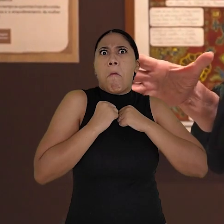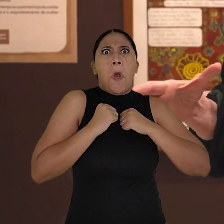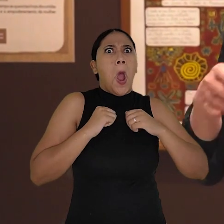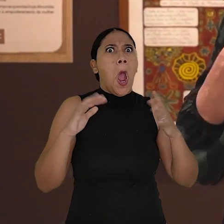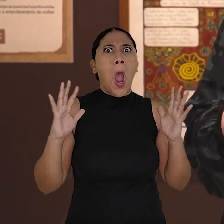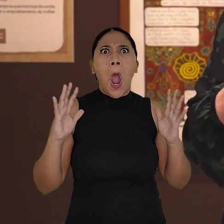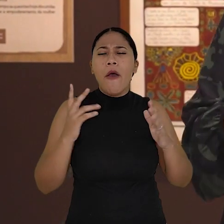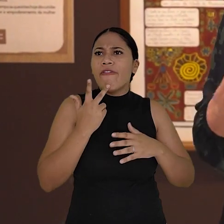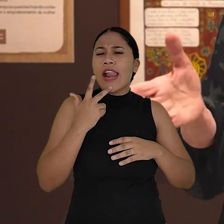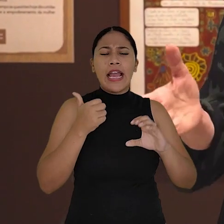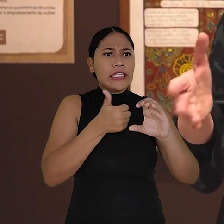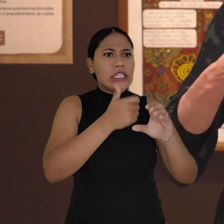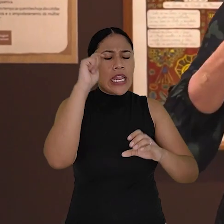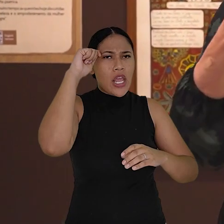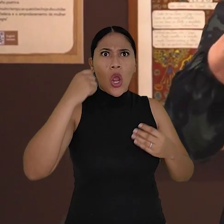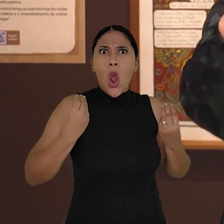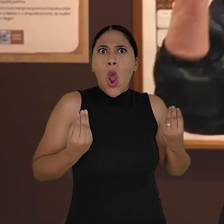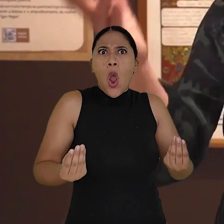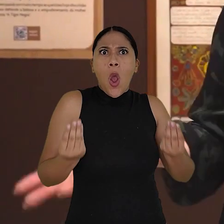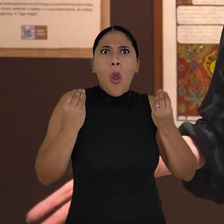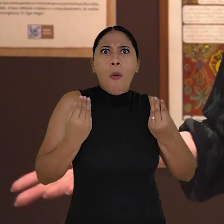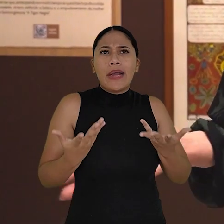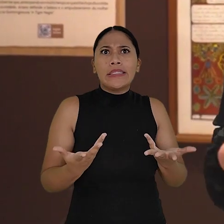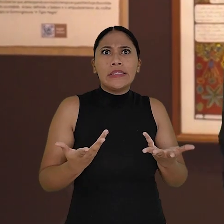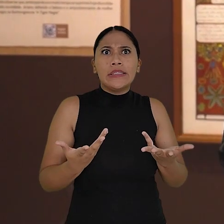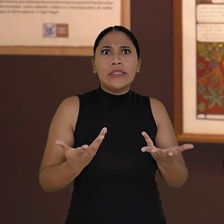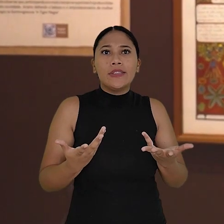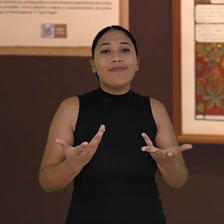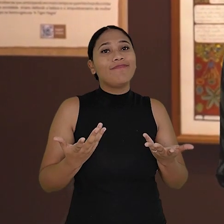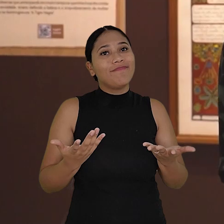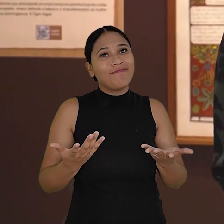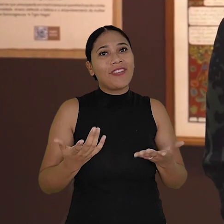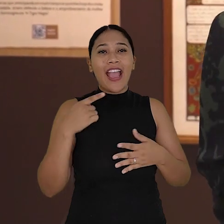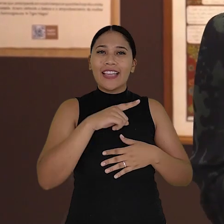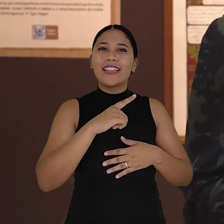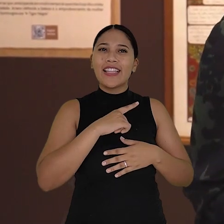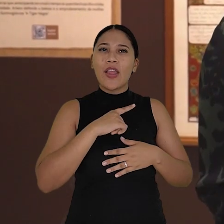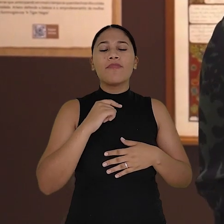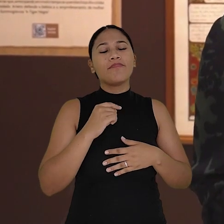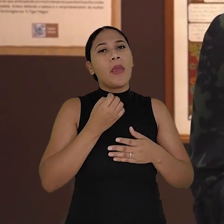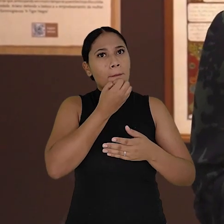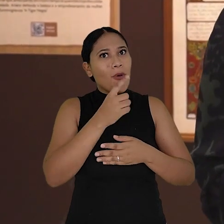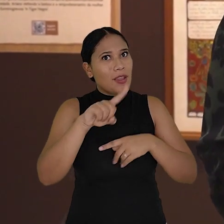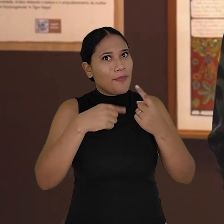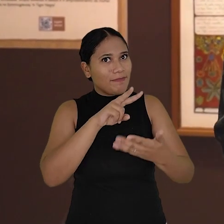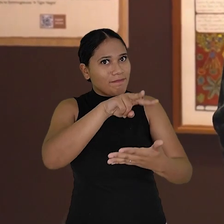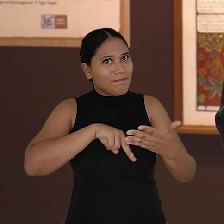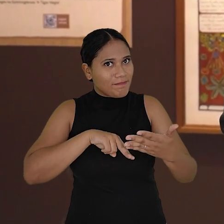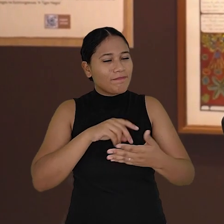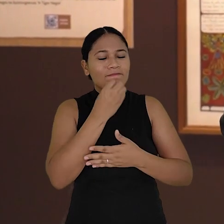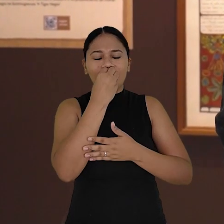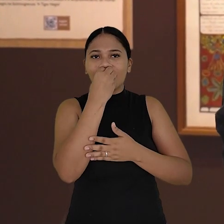escândalo ele dizer que o Cristo era negro. Aí, como assim? Né? E aqui a gente tem esse, vale a